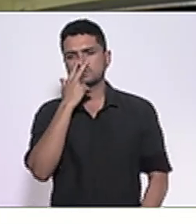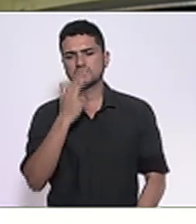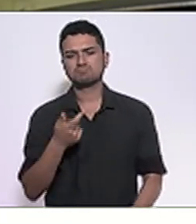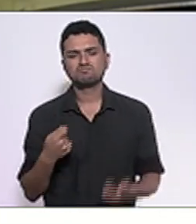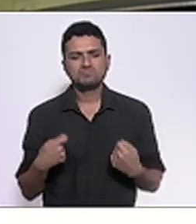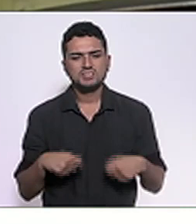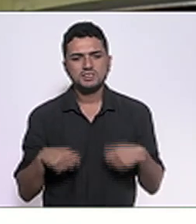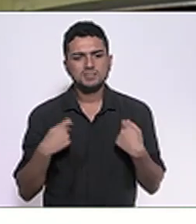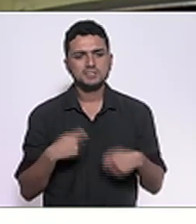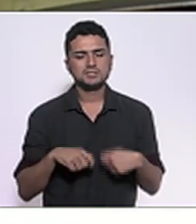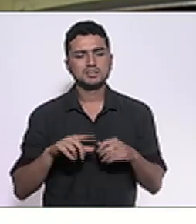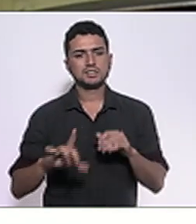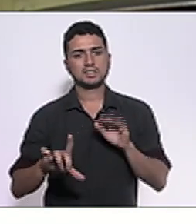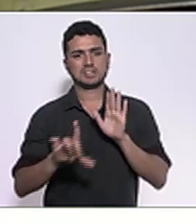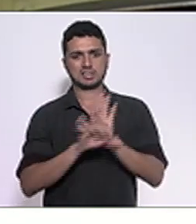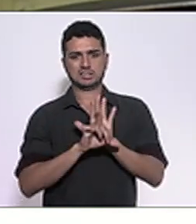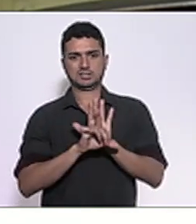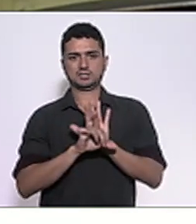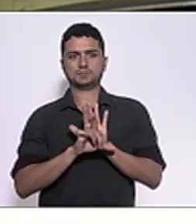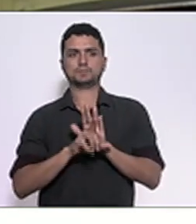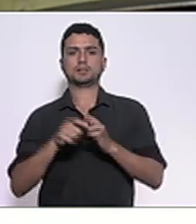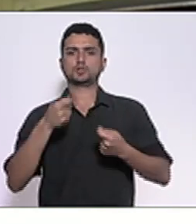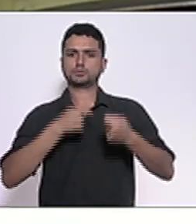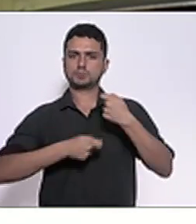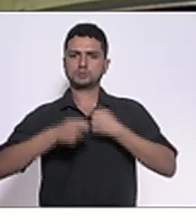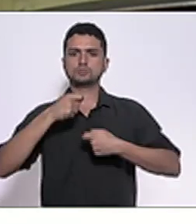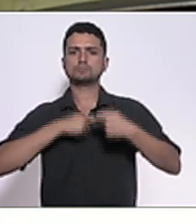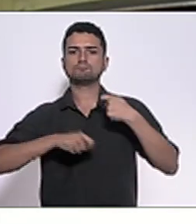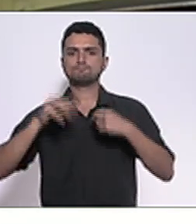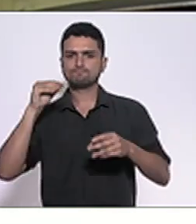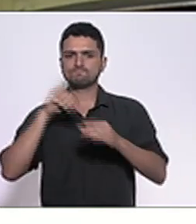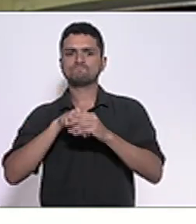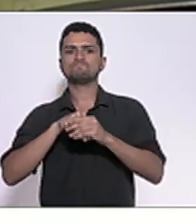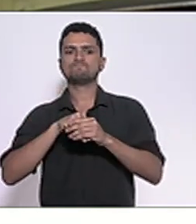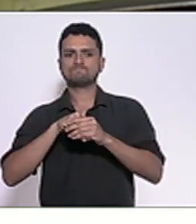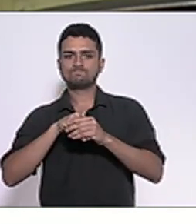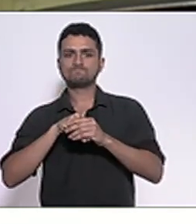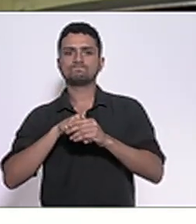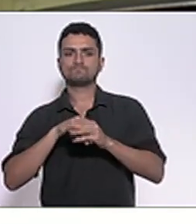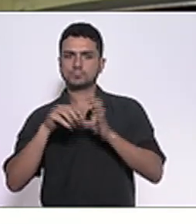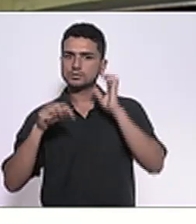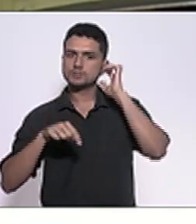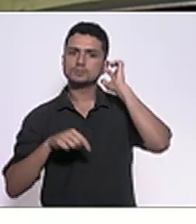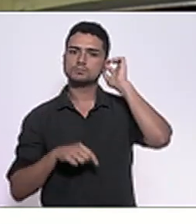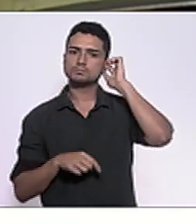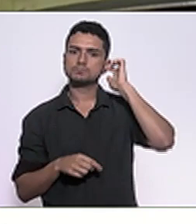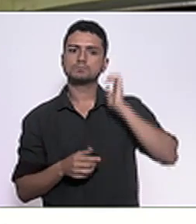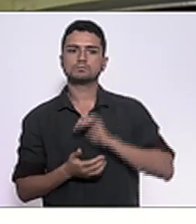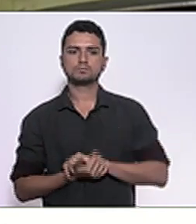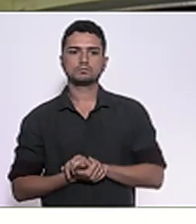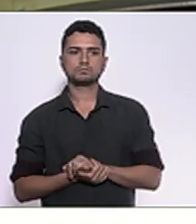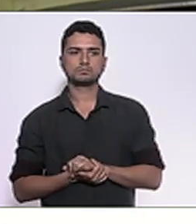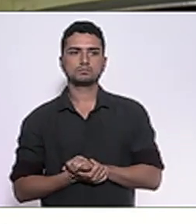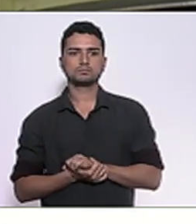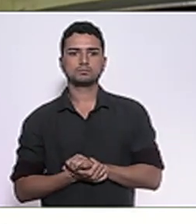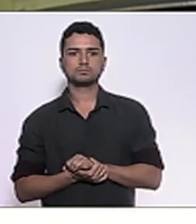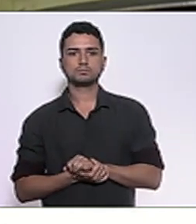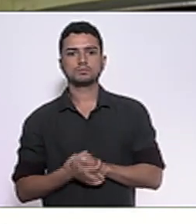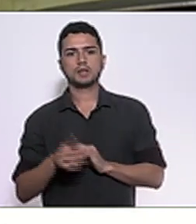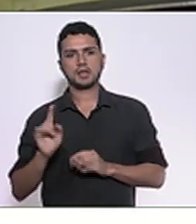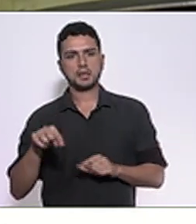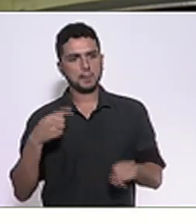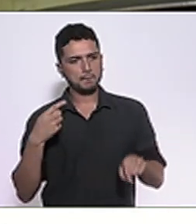legislativa para a aplicação de sanções administrativas no omisso do recolhimento, que seria o